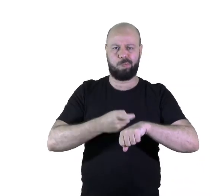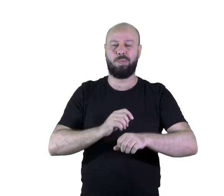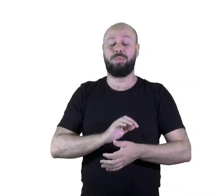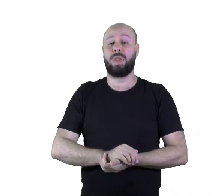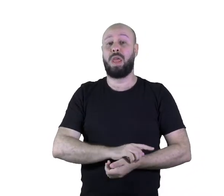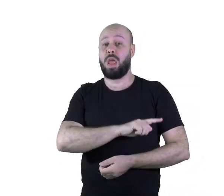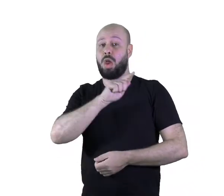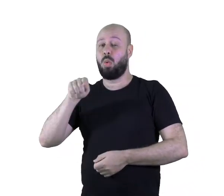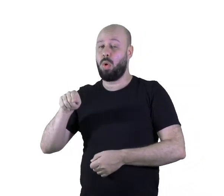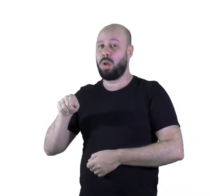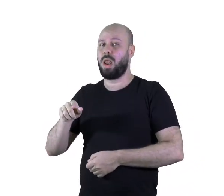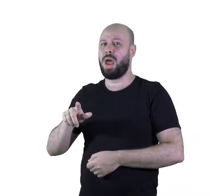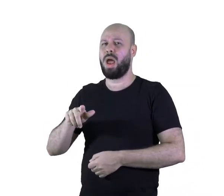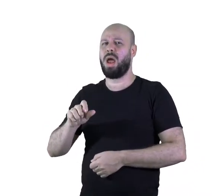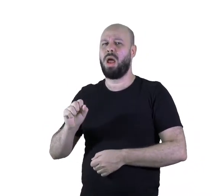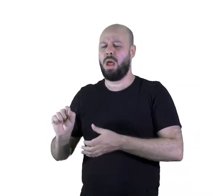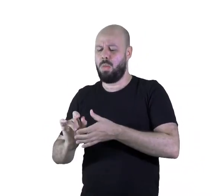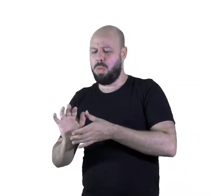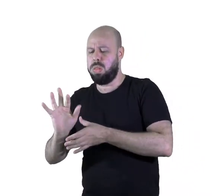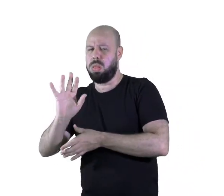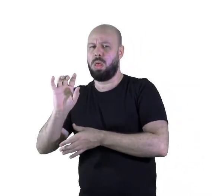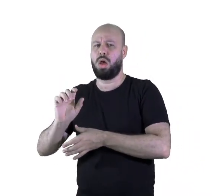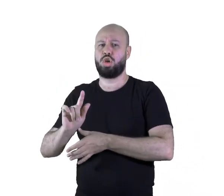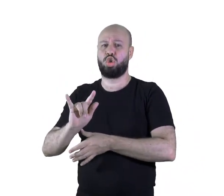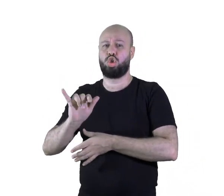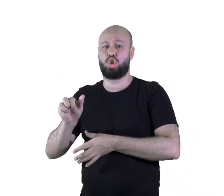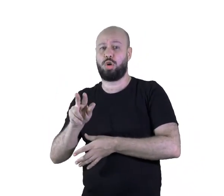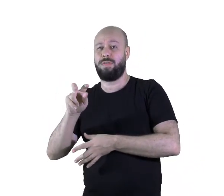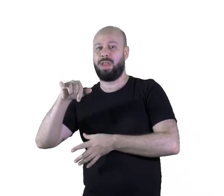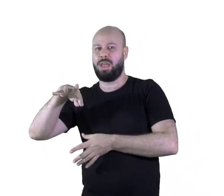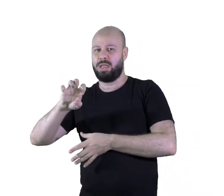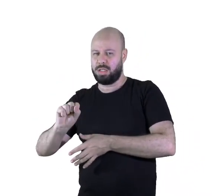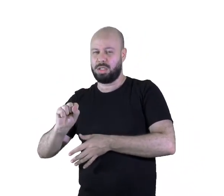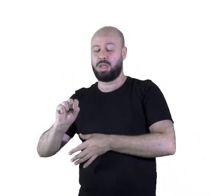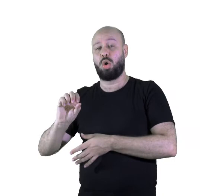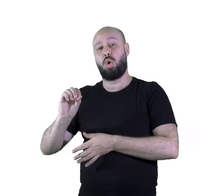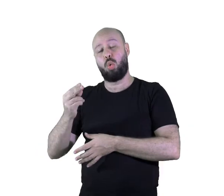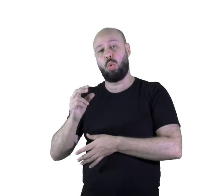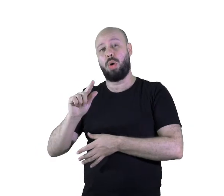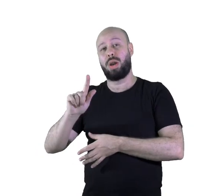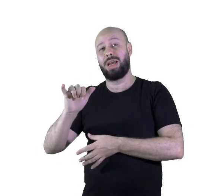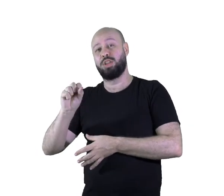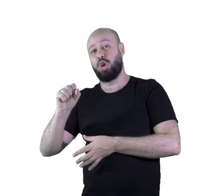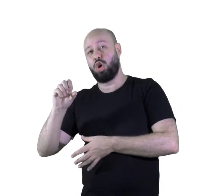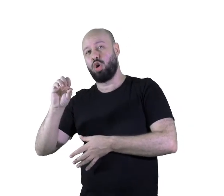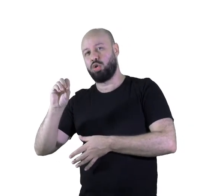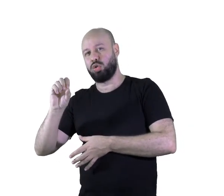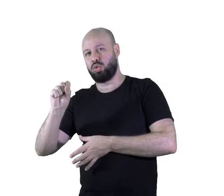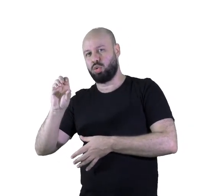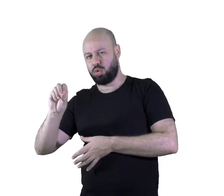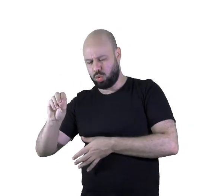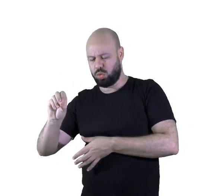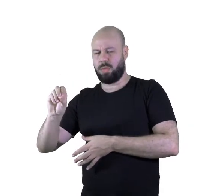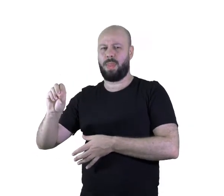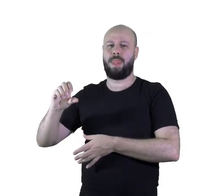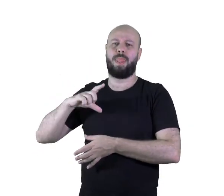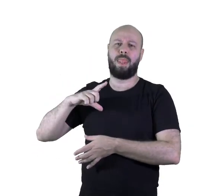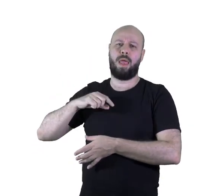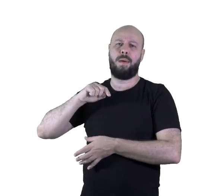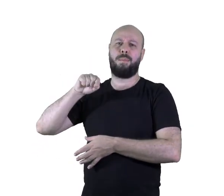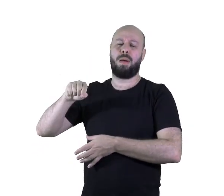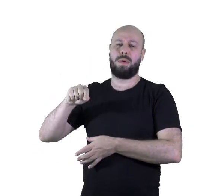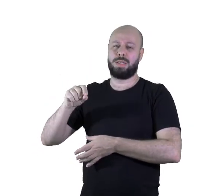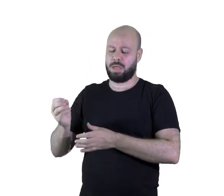planetas gasosos ou jovianos, que são formados principalmente por gases, tendo rochas lá no seu centro, mas a